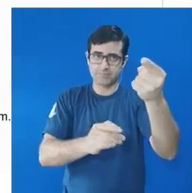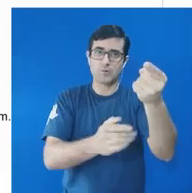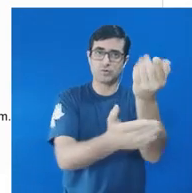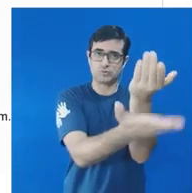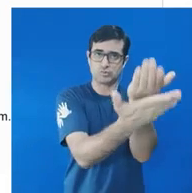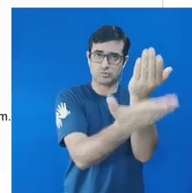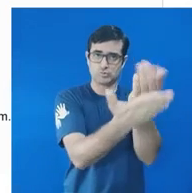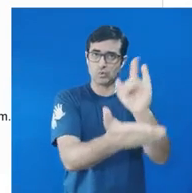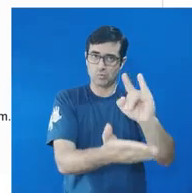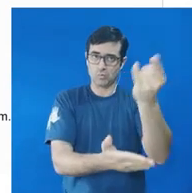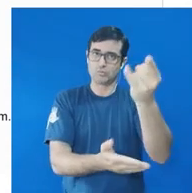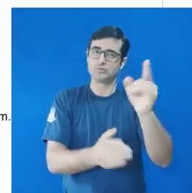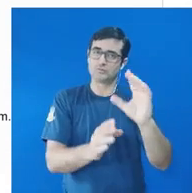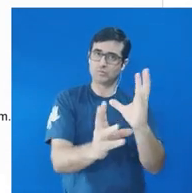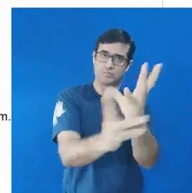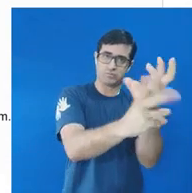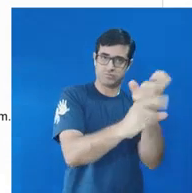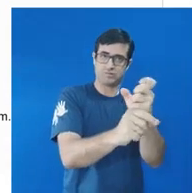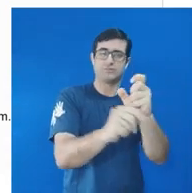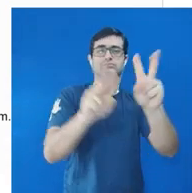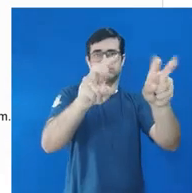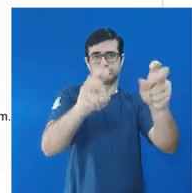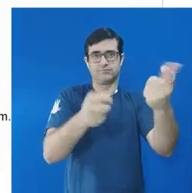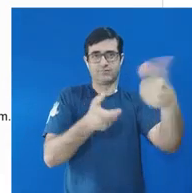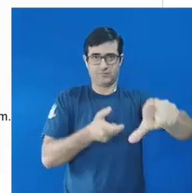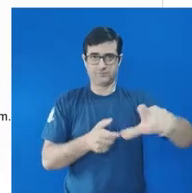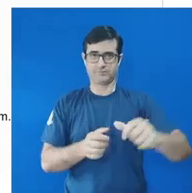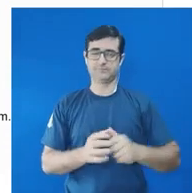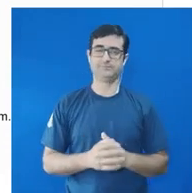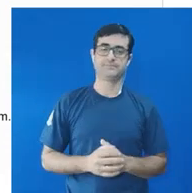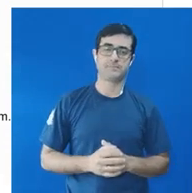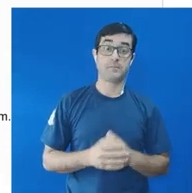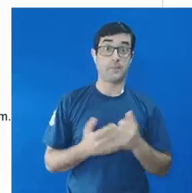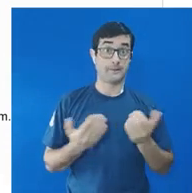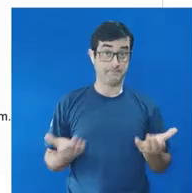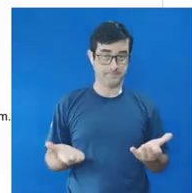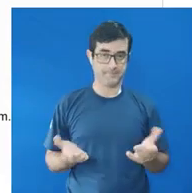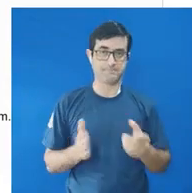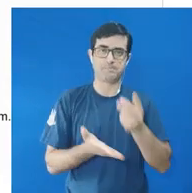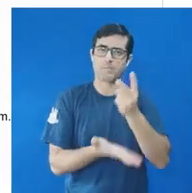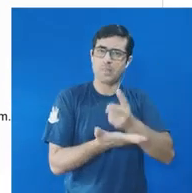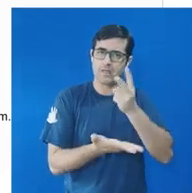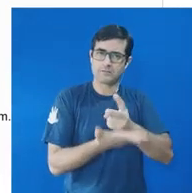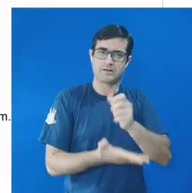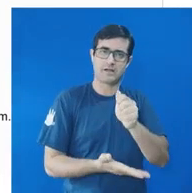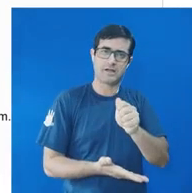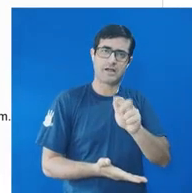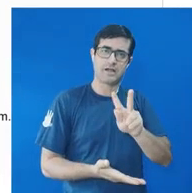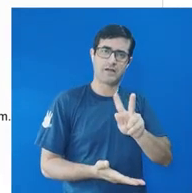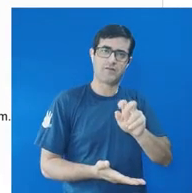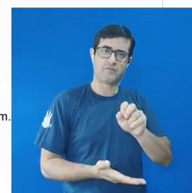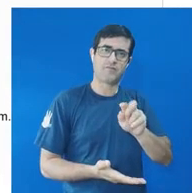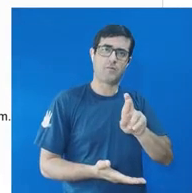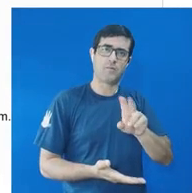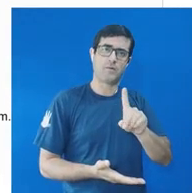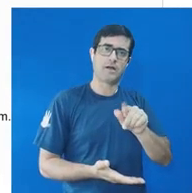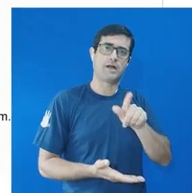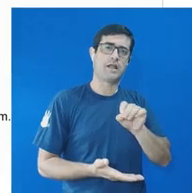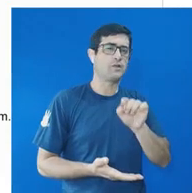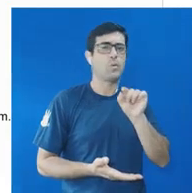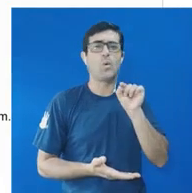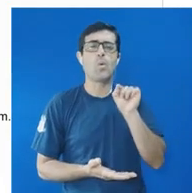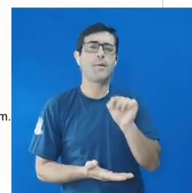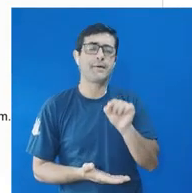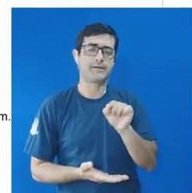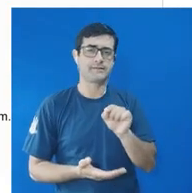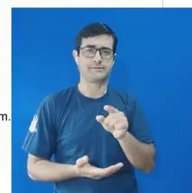vai ser nos cálculos estequiométricos. O que é a constante de Avogadro? A constante de Avogadro é o seguinte: quando a gente vai